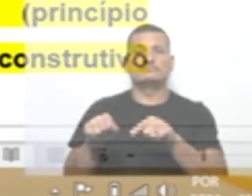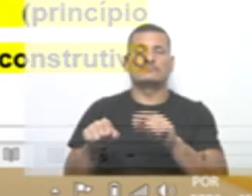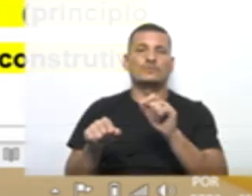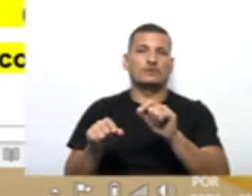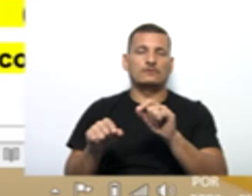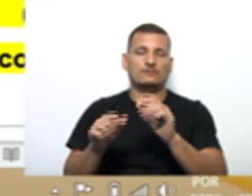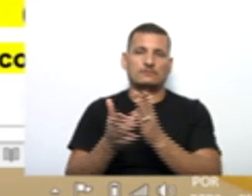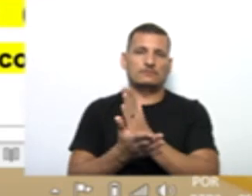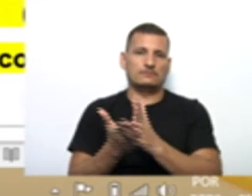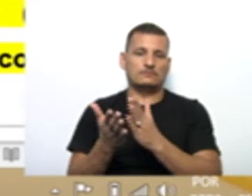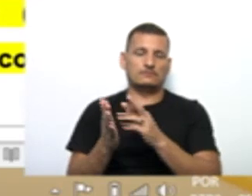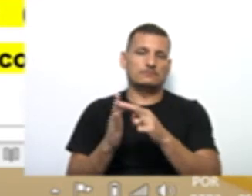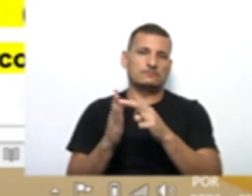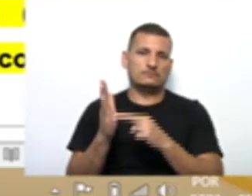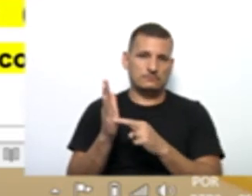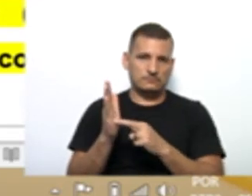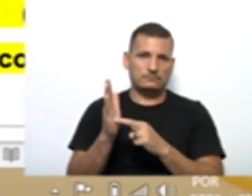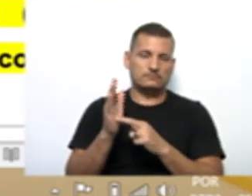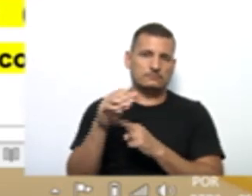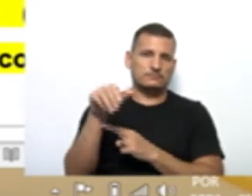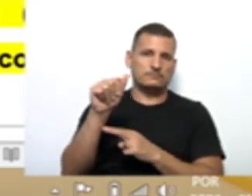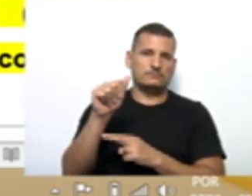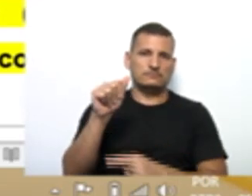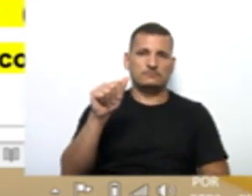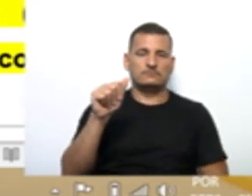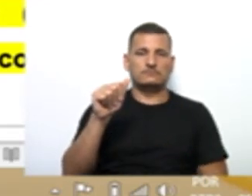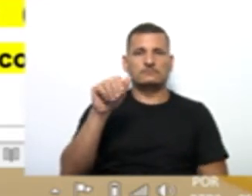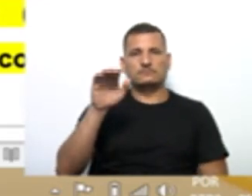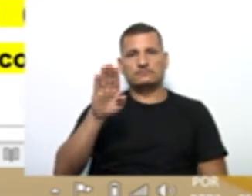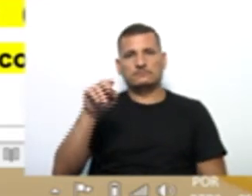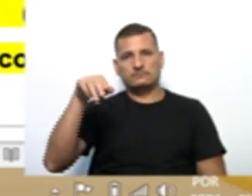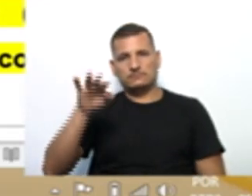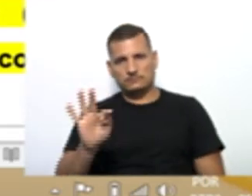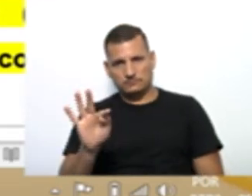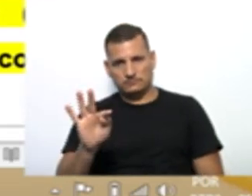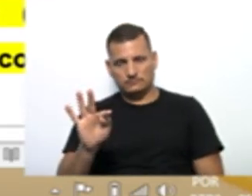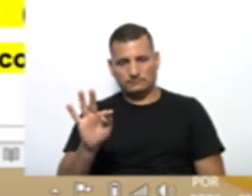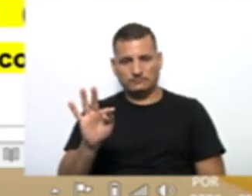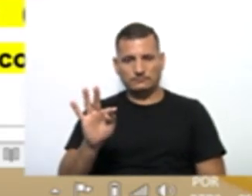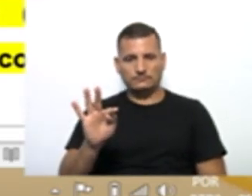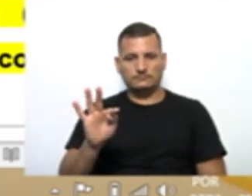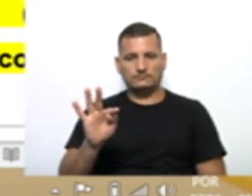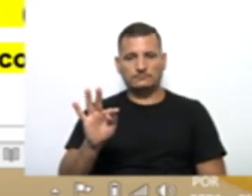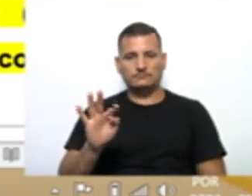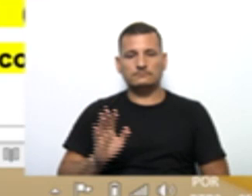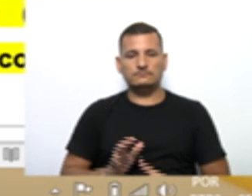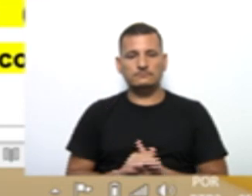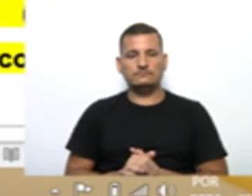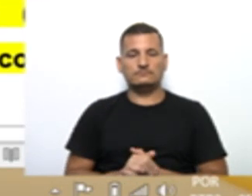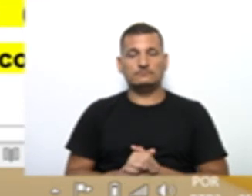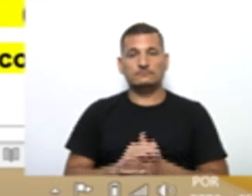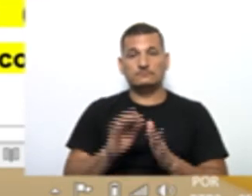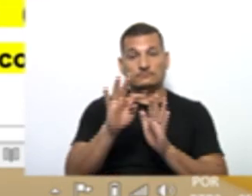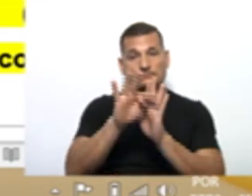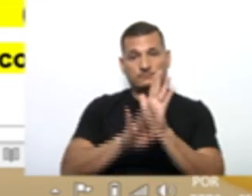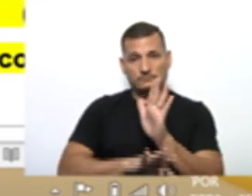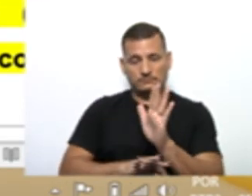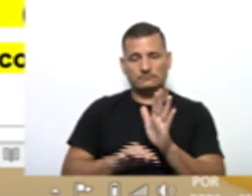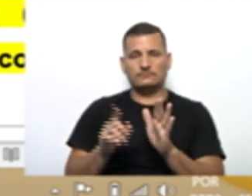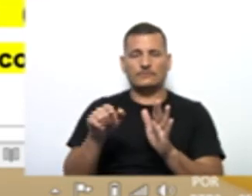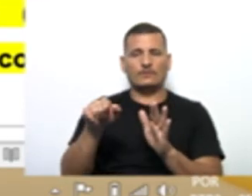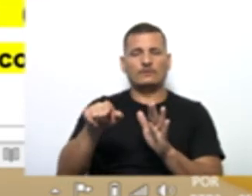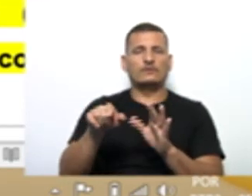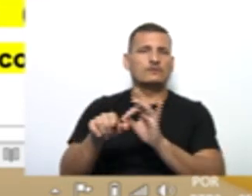alguns procedimentos que recomenda as nossas normas da BNT. No texto, eu vou deixar só